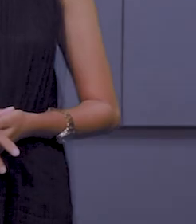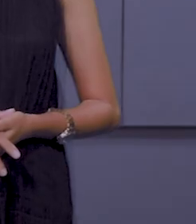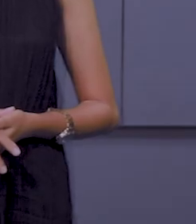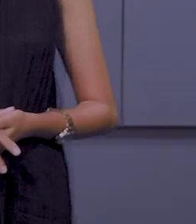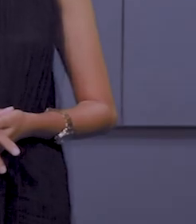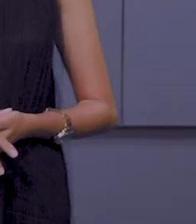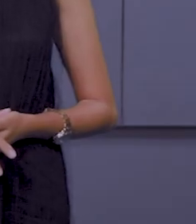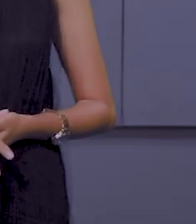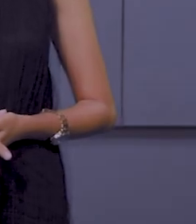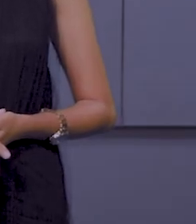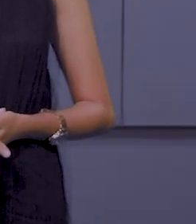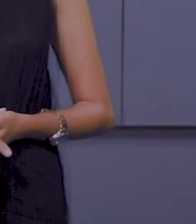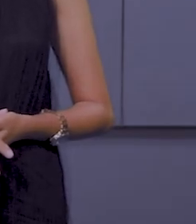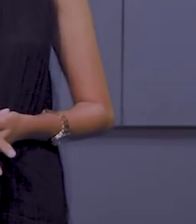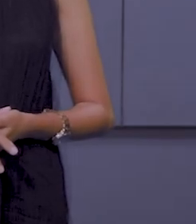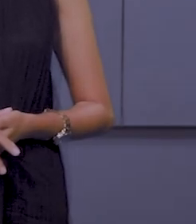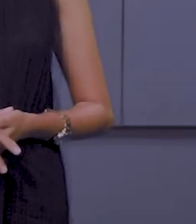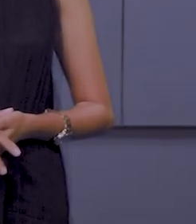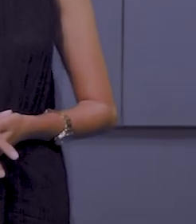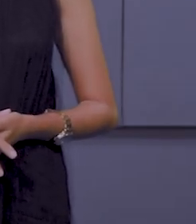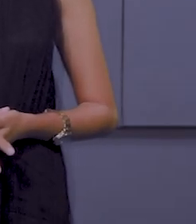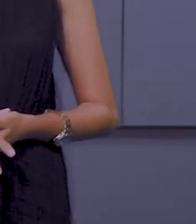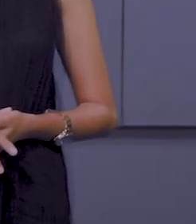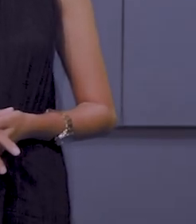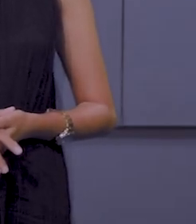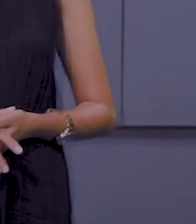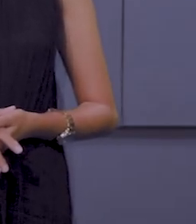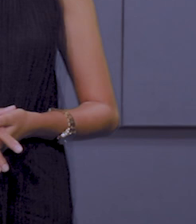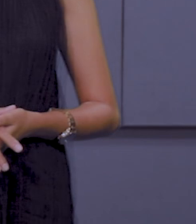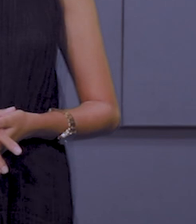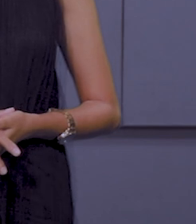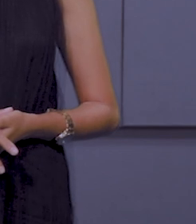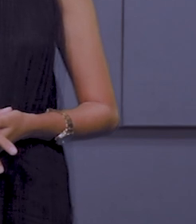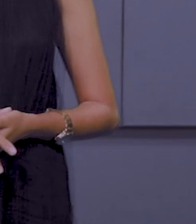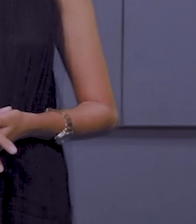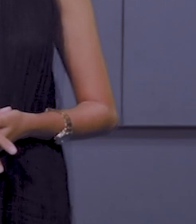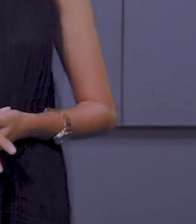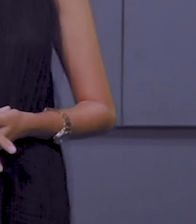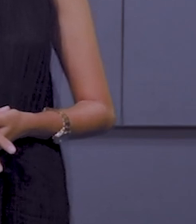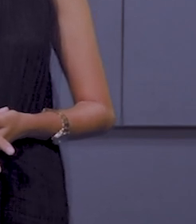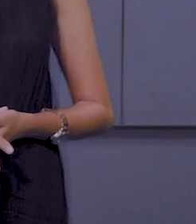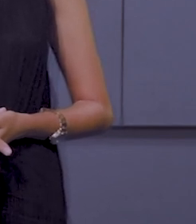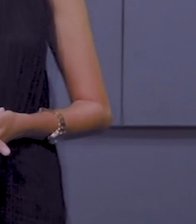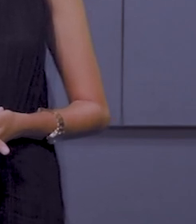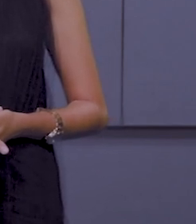Que tá lua subscribe, no hanya botão notificação, ato no nei, tá bom, se a bela com informação bom, você ame. Obrigada.